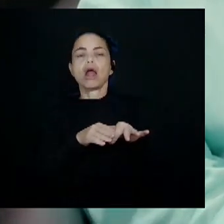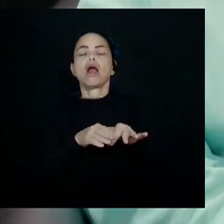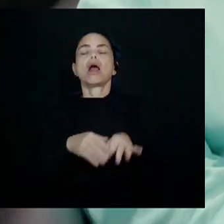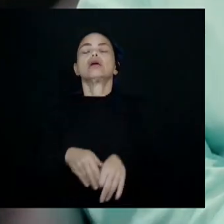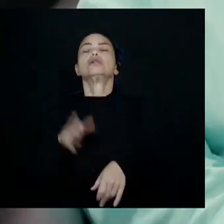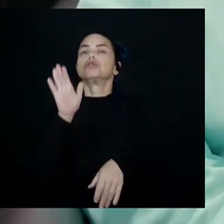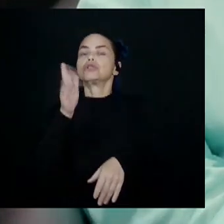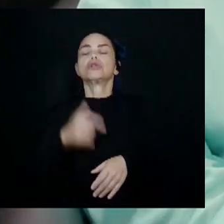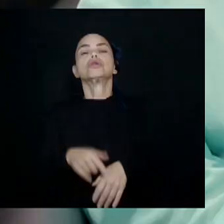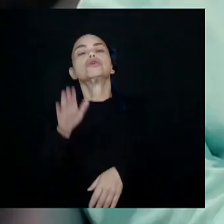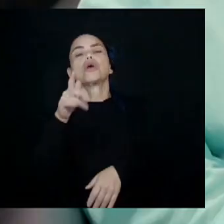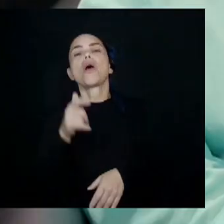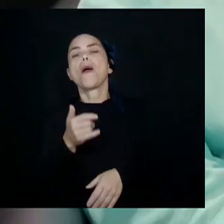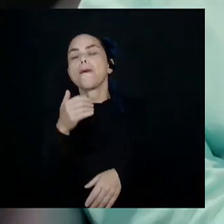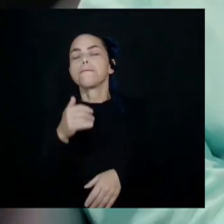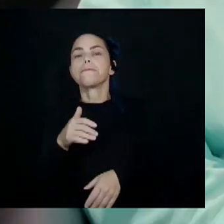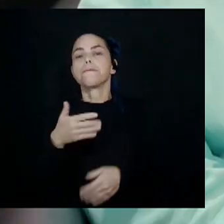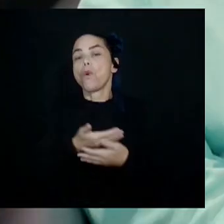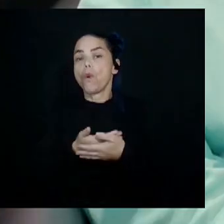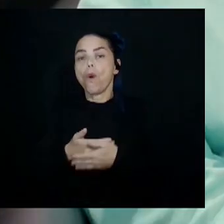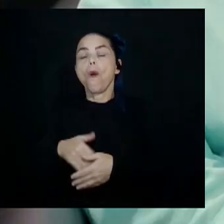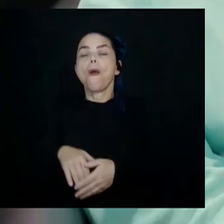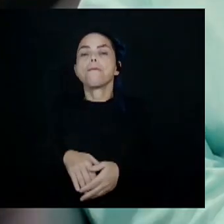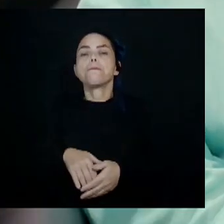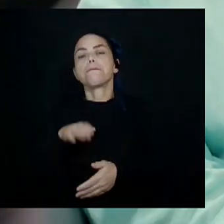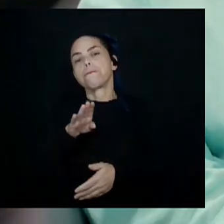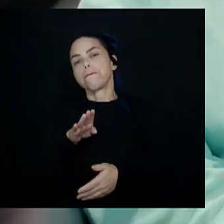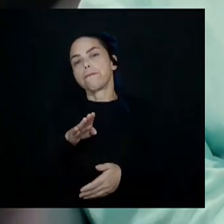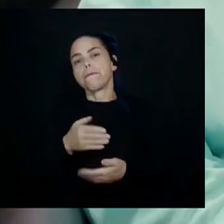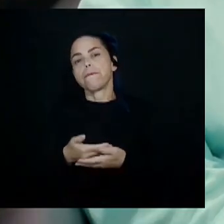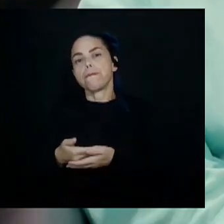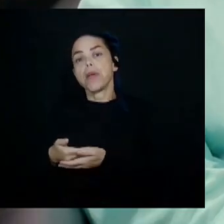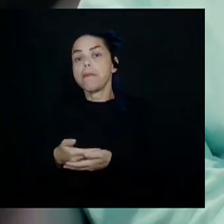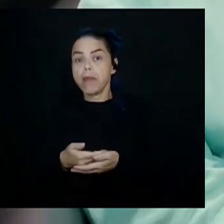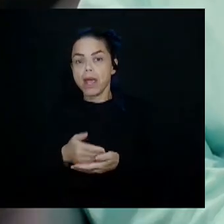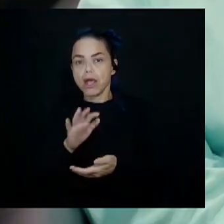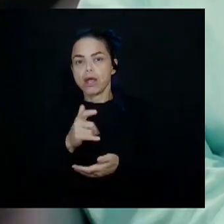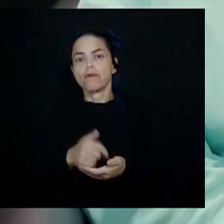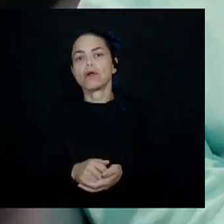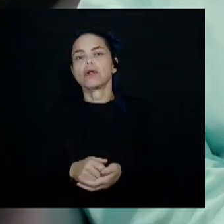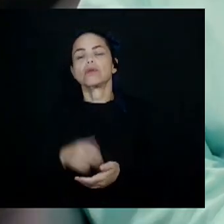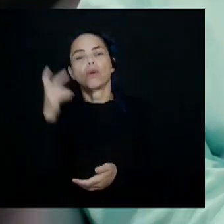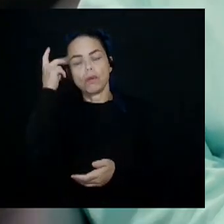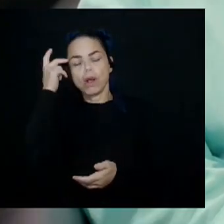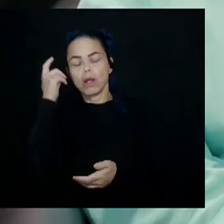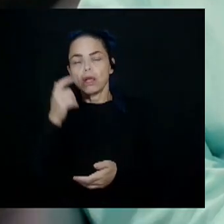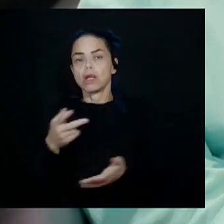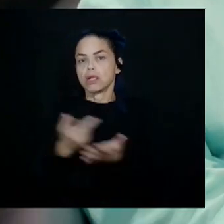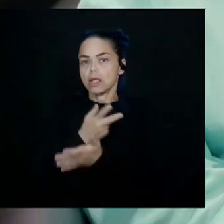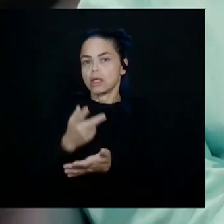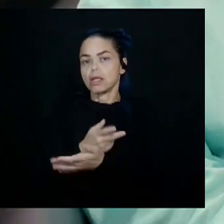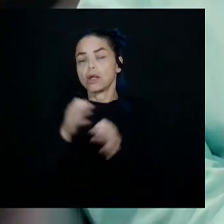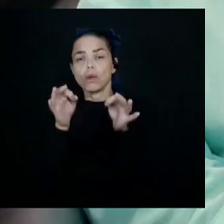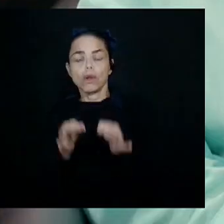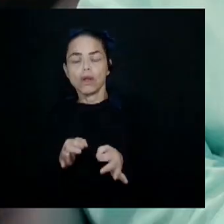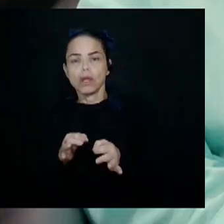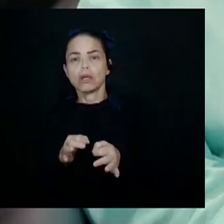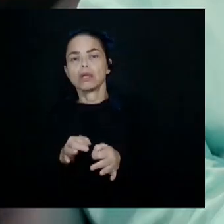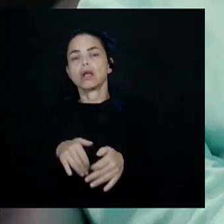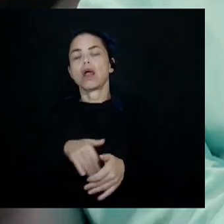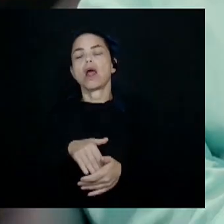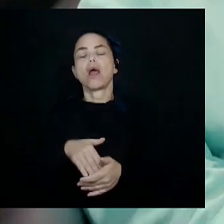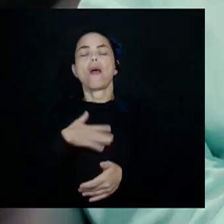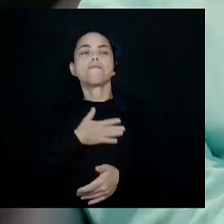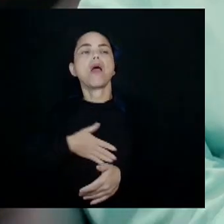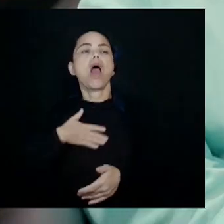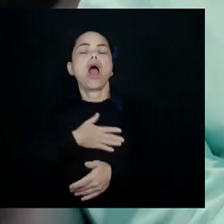educador, não podemos falar isso é certo ou errado. Isso está te trazendo algum prazer? O que isso